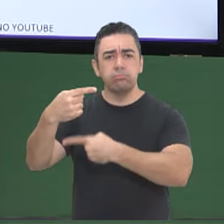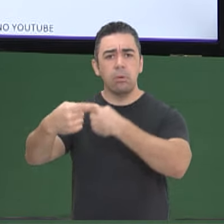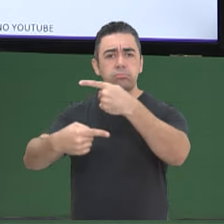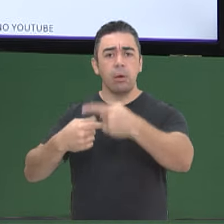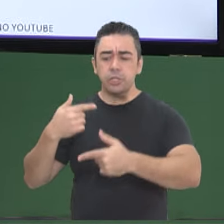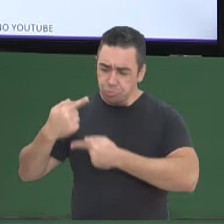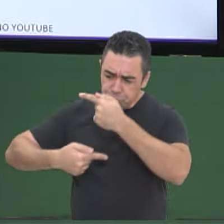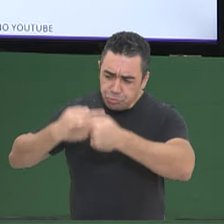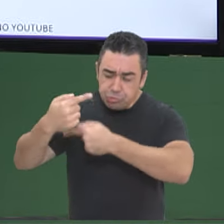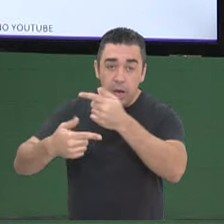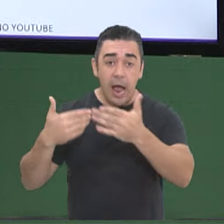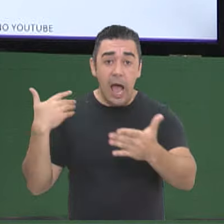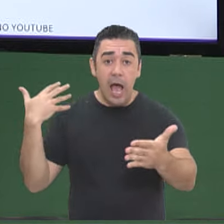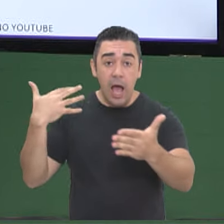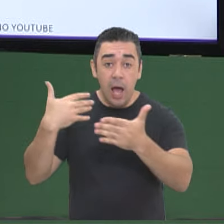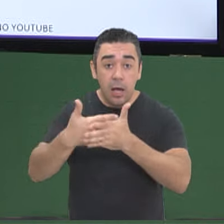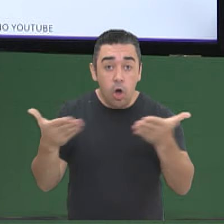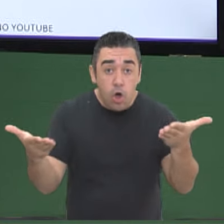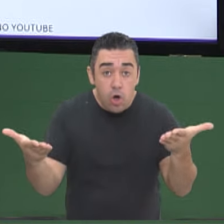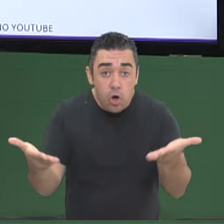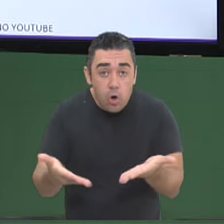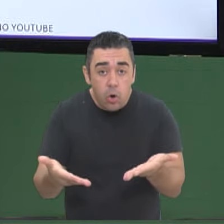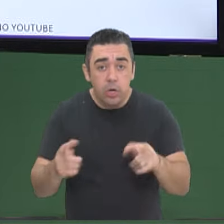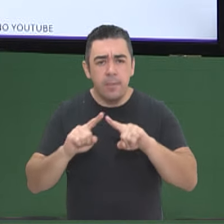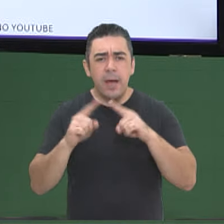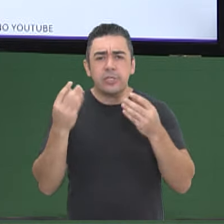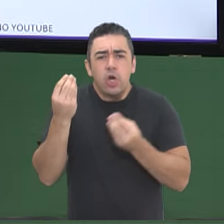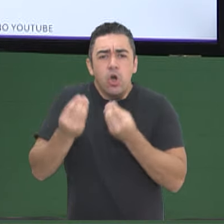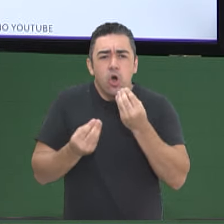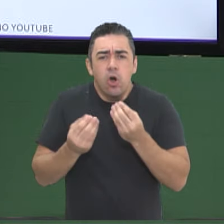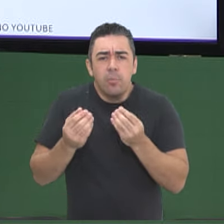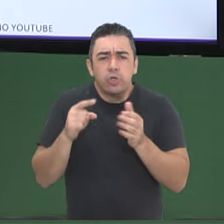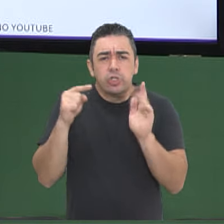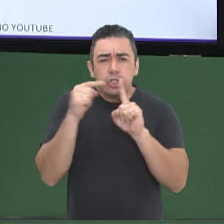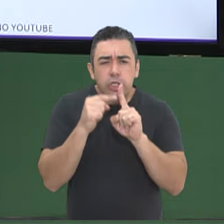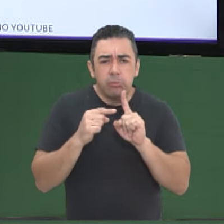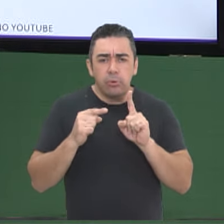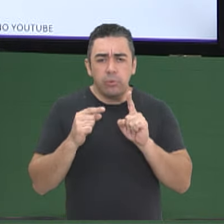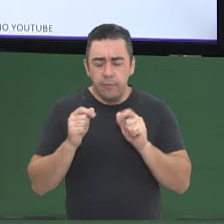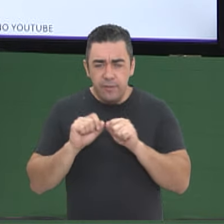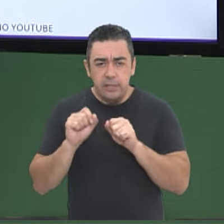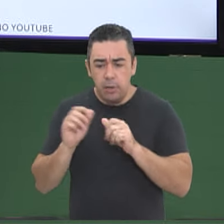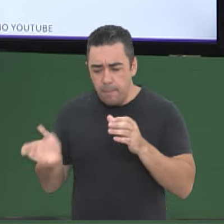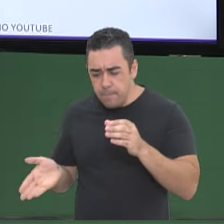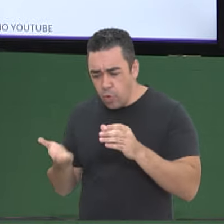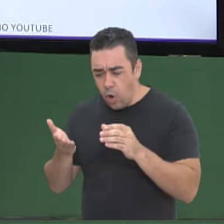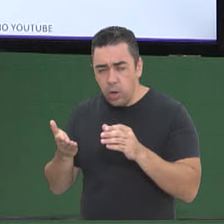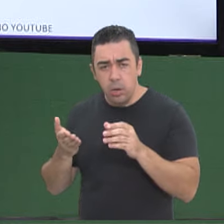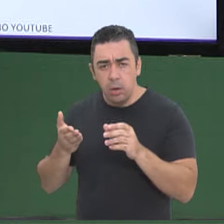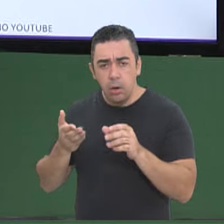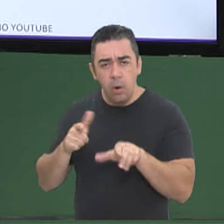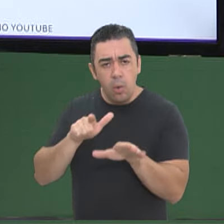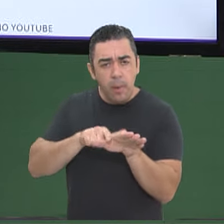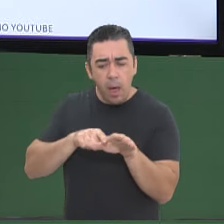certo? Só que as posições, os toques, eles vêm evoluindo, vão ficando